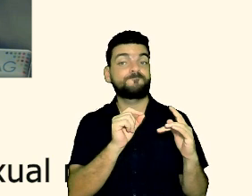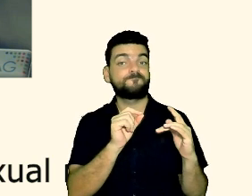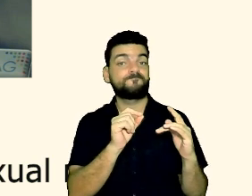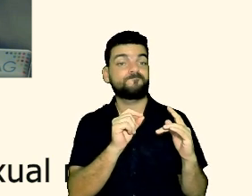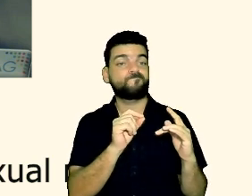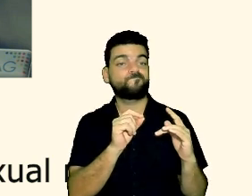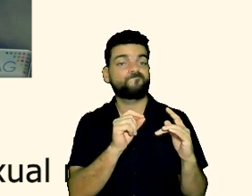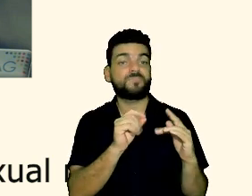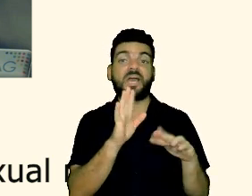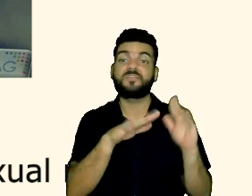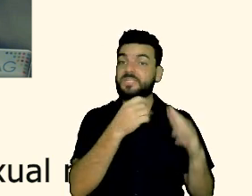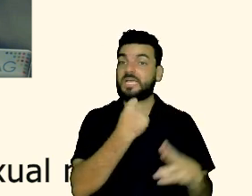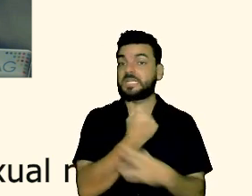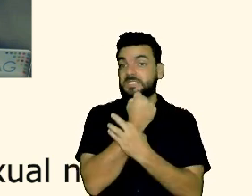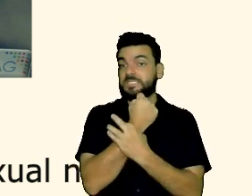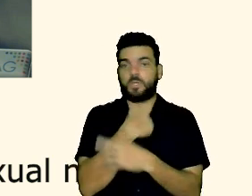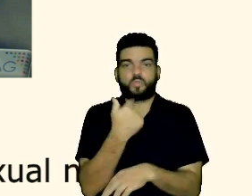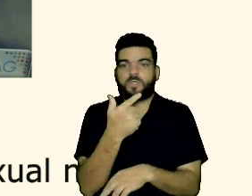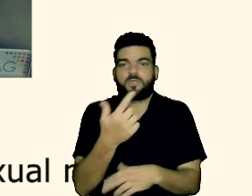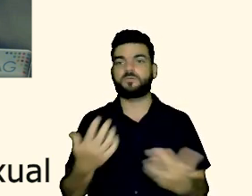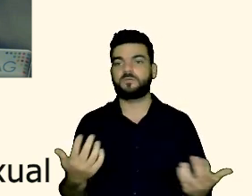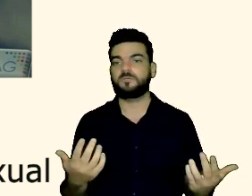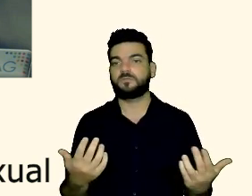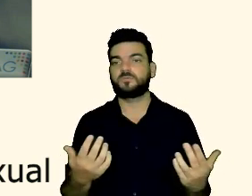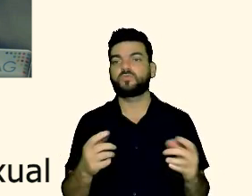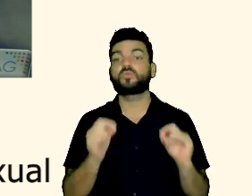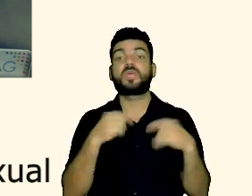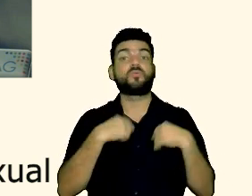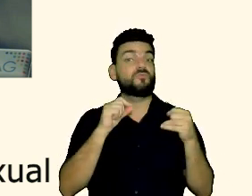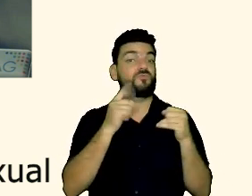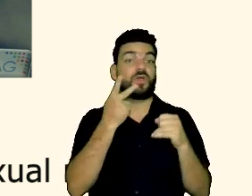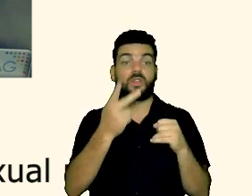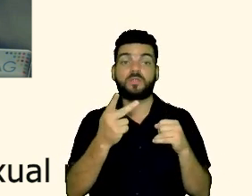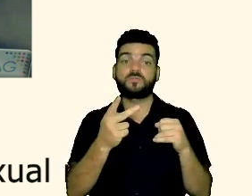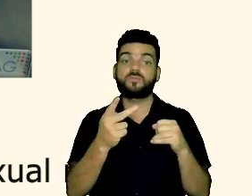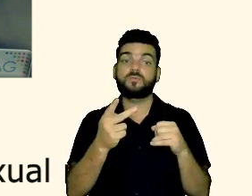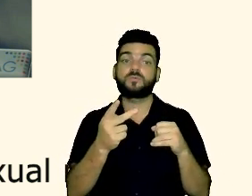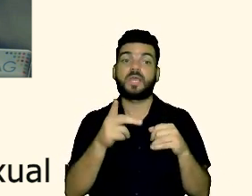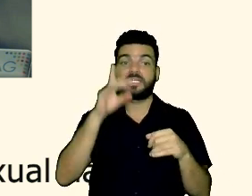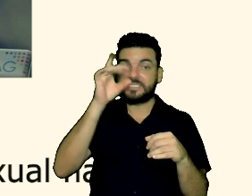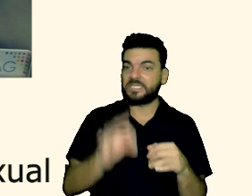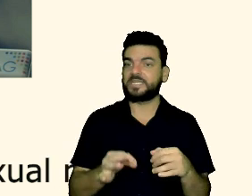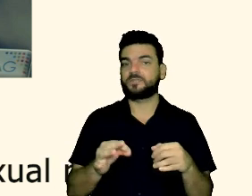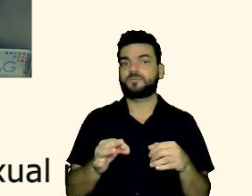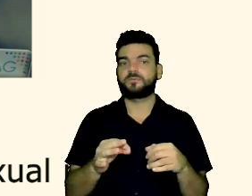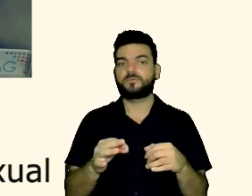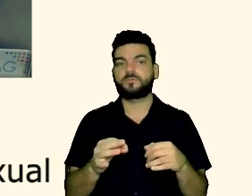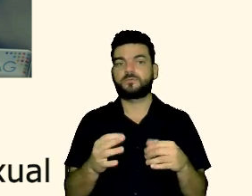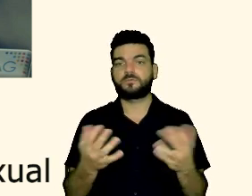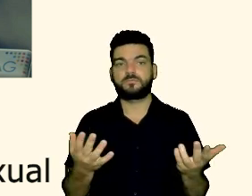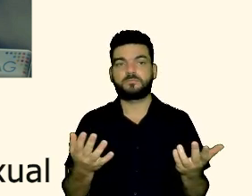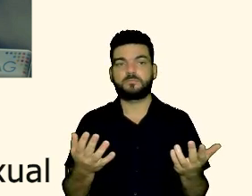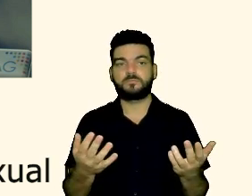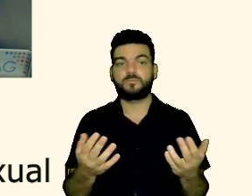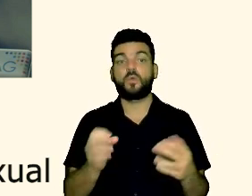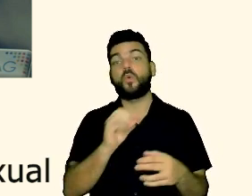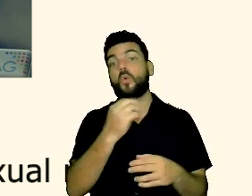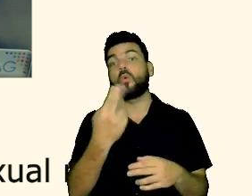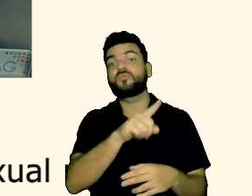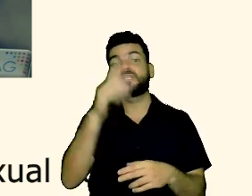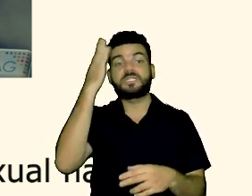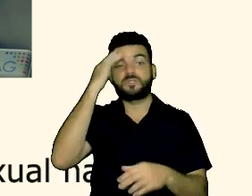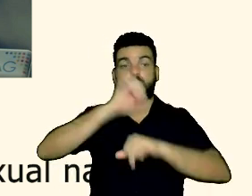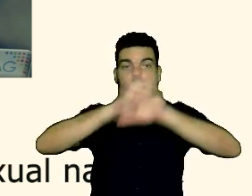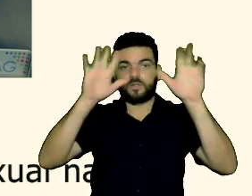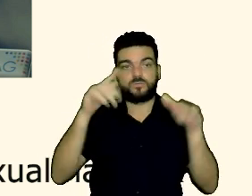estou falando aqui é exatamente o que chega com vocês. Então, eu não tenho essa garantia. Esse caminho do meio entre o que